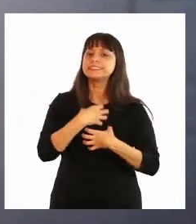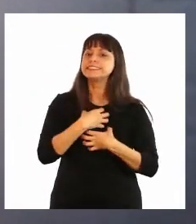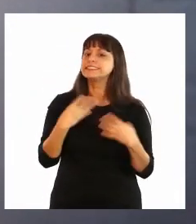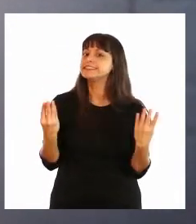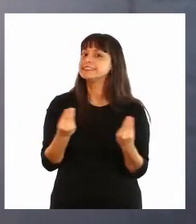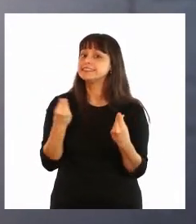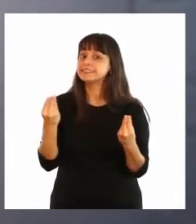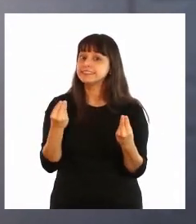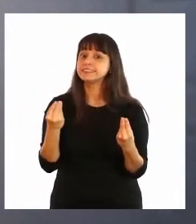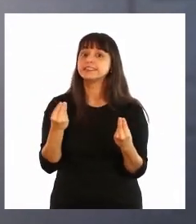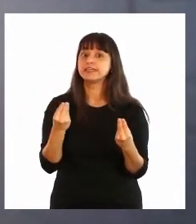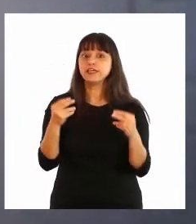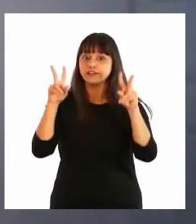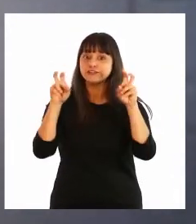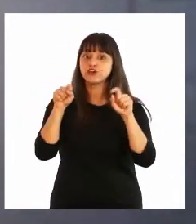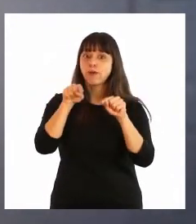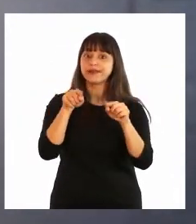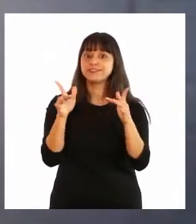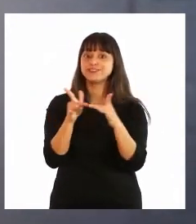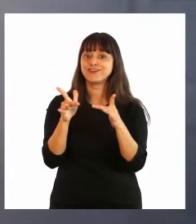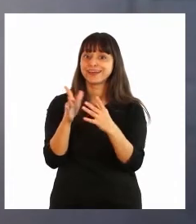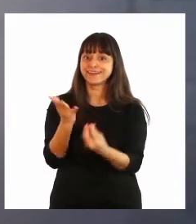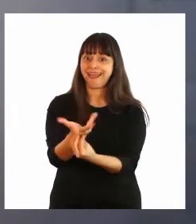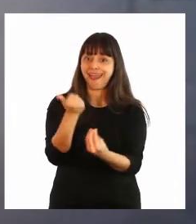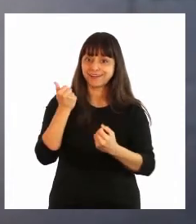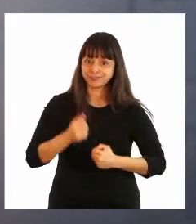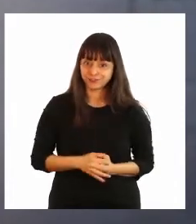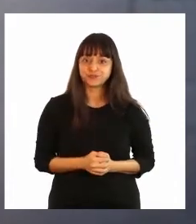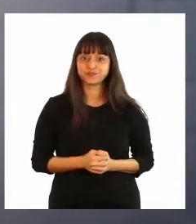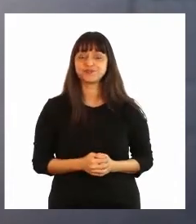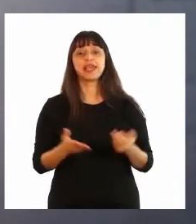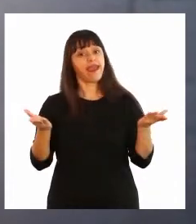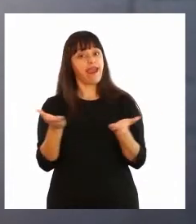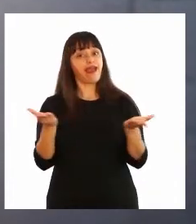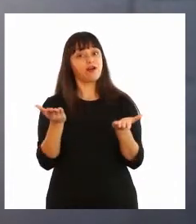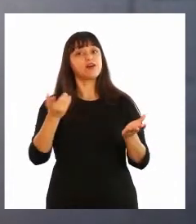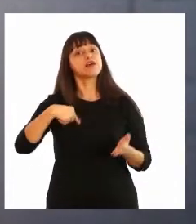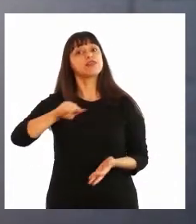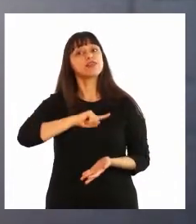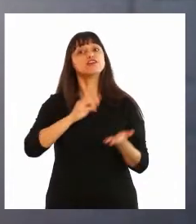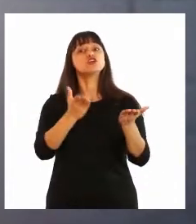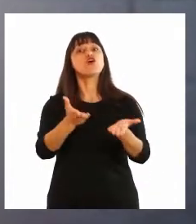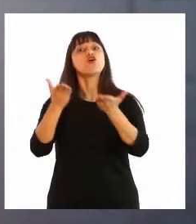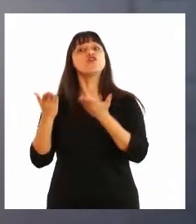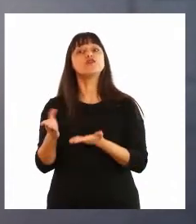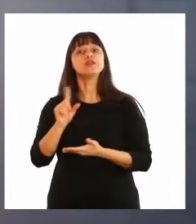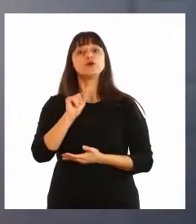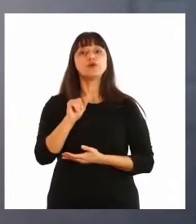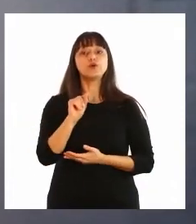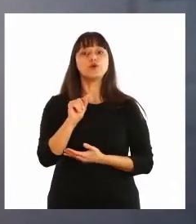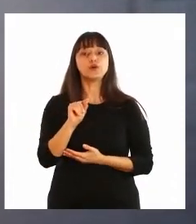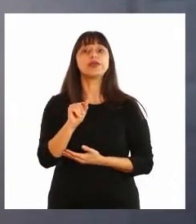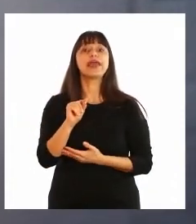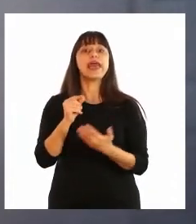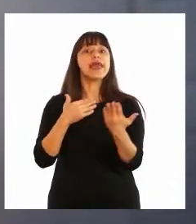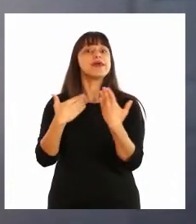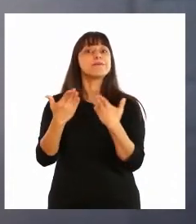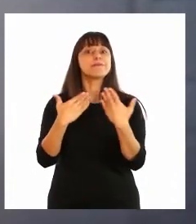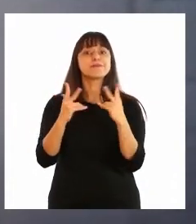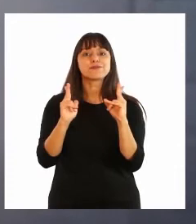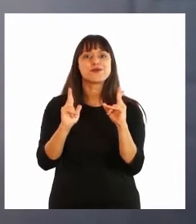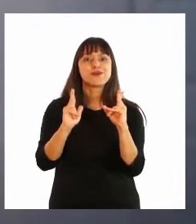surgissem desse contato. E agora a gente convida todos para assistir um pequeno fragmento dessa conversa que a